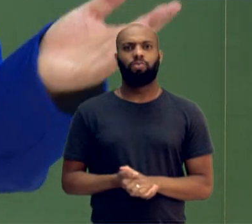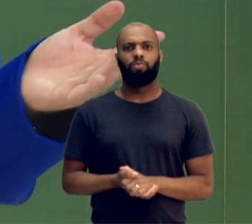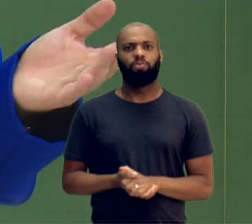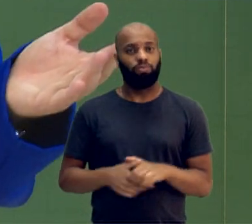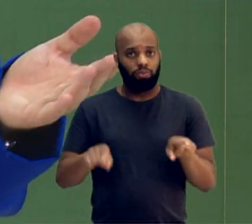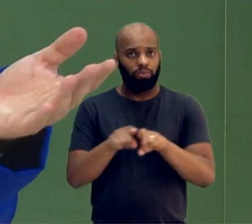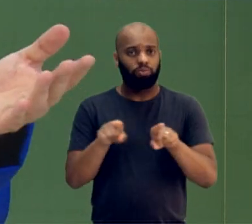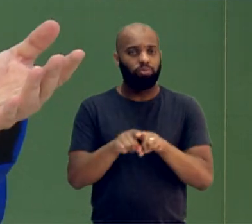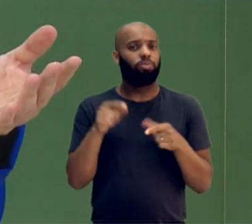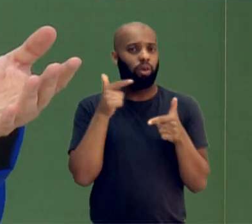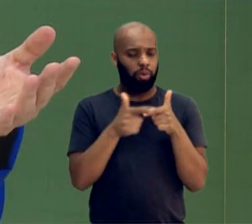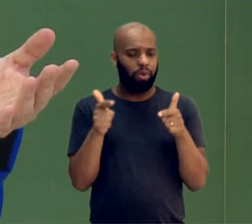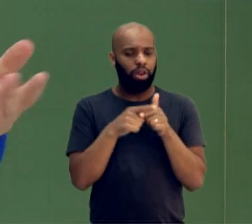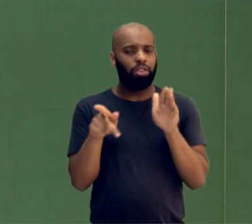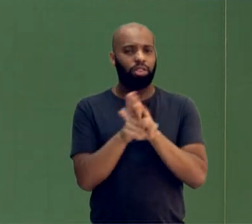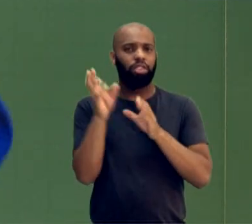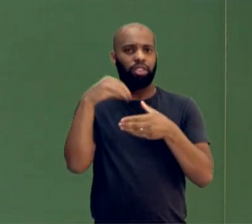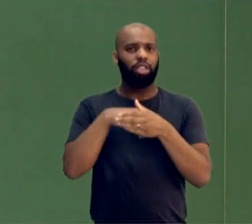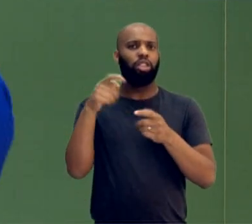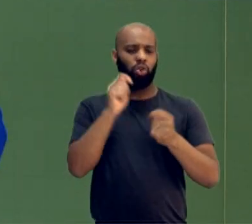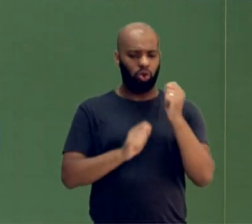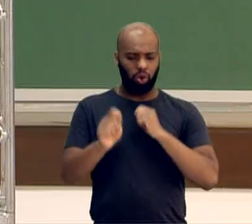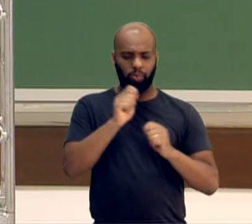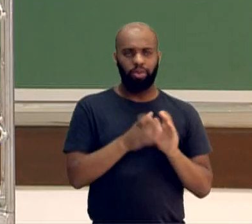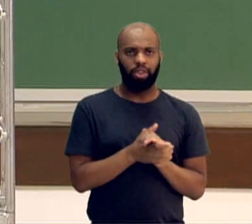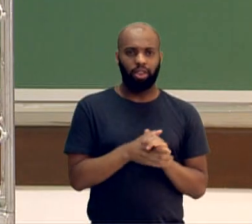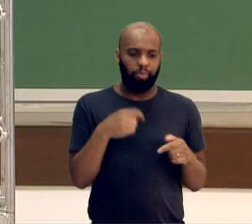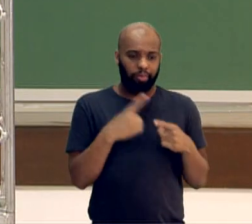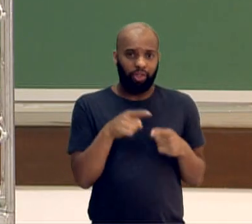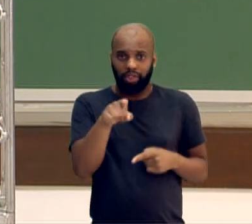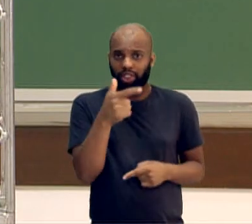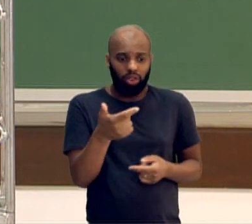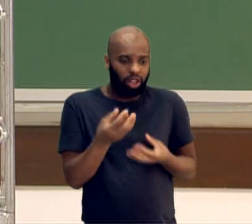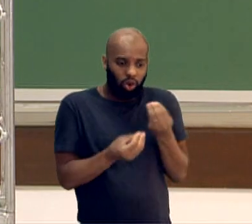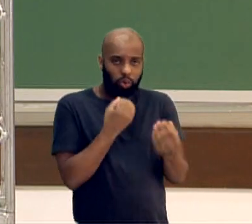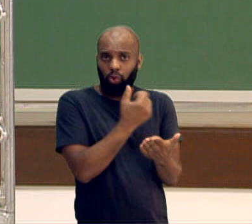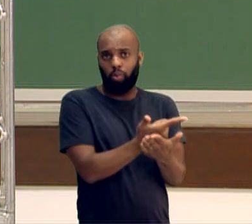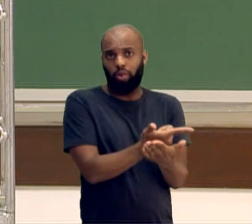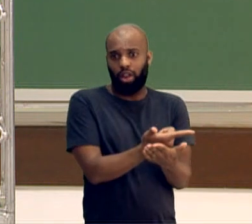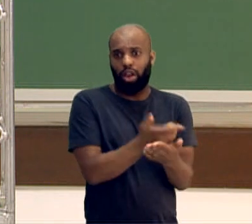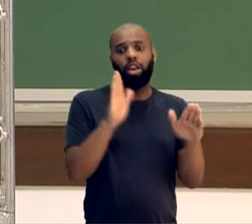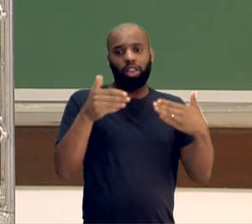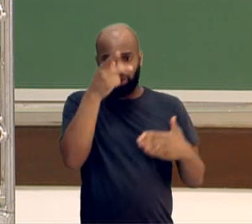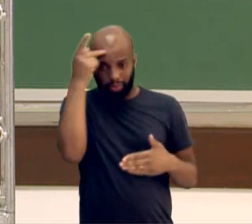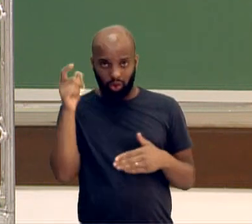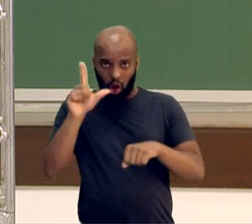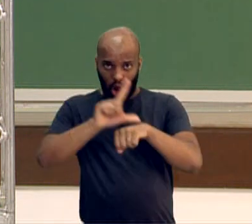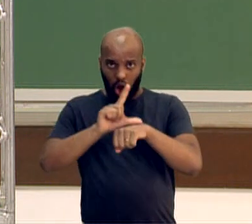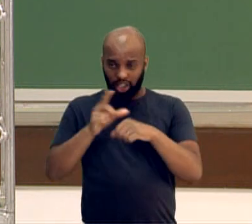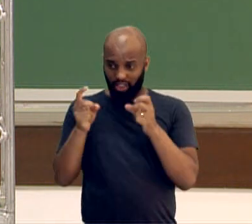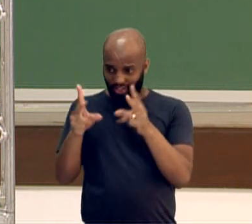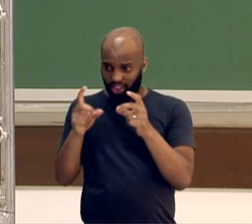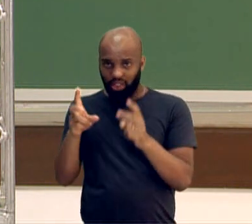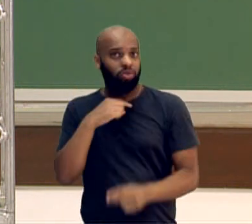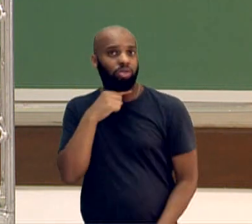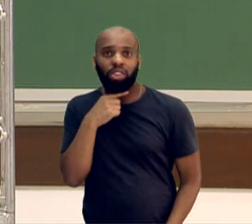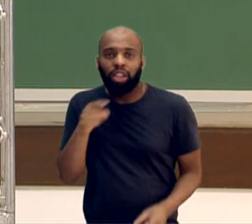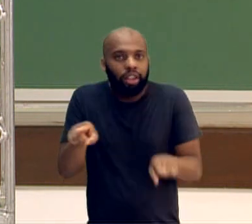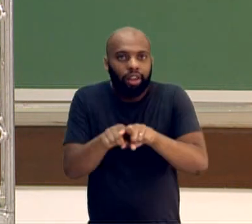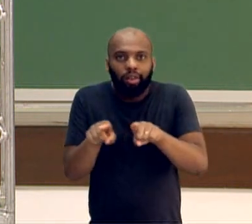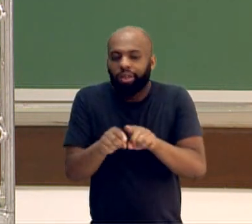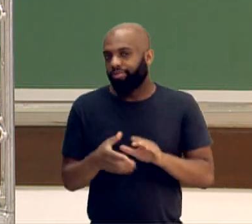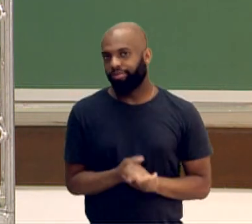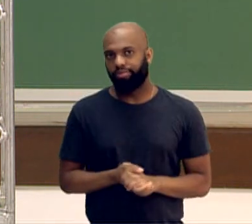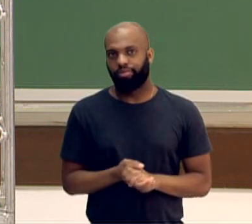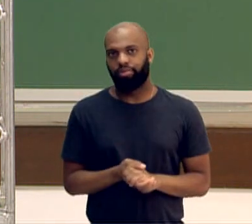E é claro que é um problema econômico, porque se você não tem como consumir, né, o comerciante também tem como vender. Vende